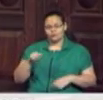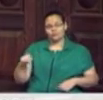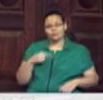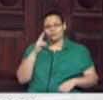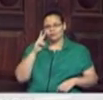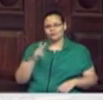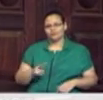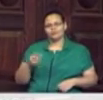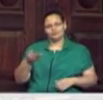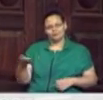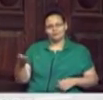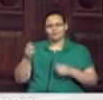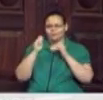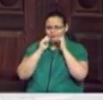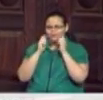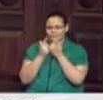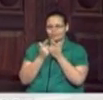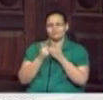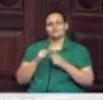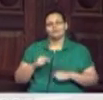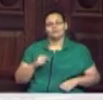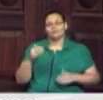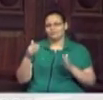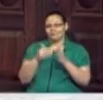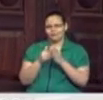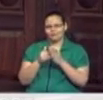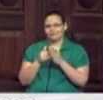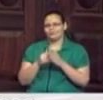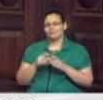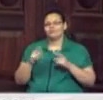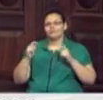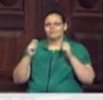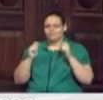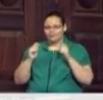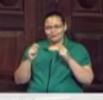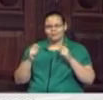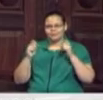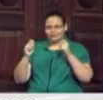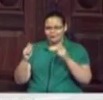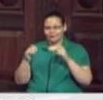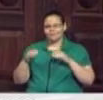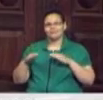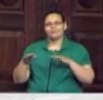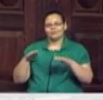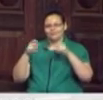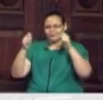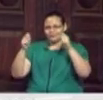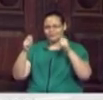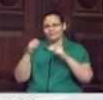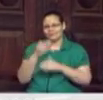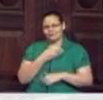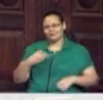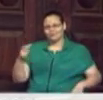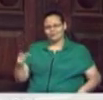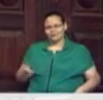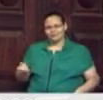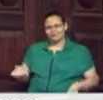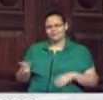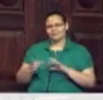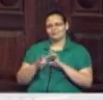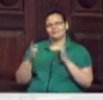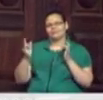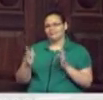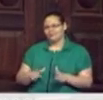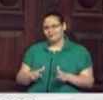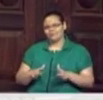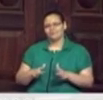gente assiste nessa casa são as últimas movimentações de um governo que deixa um